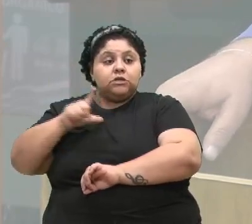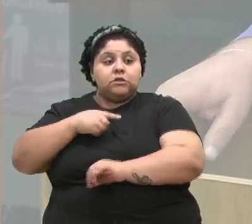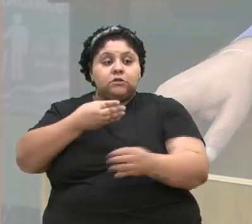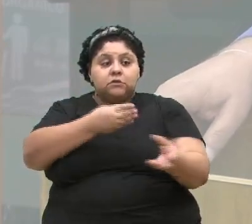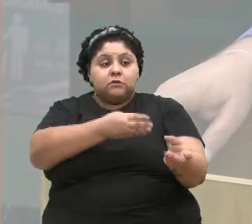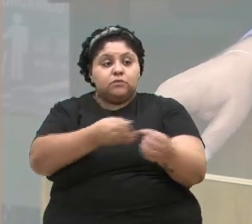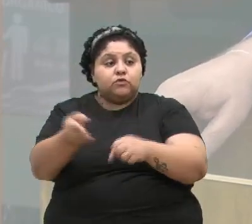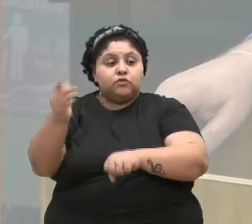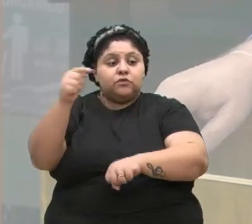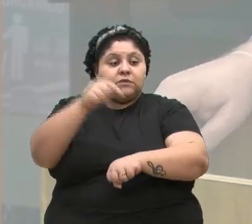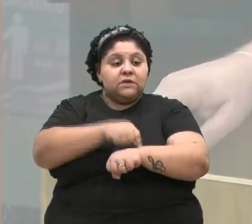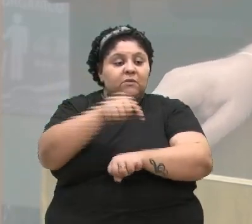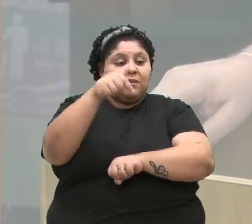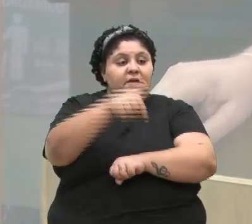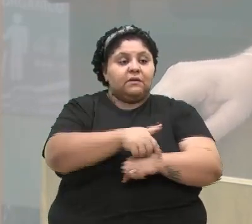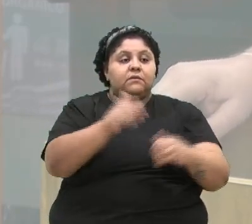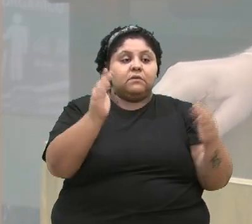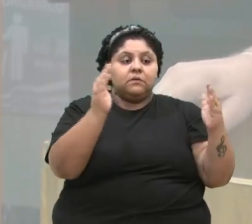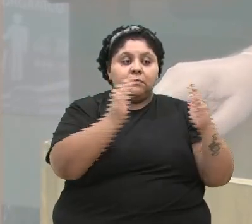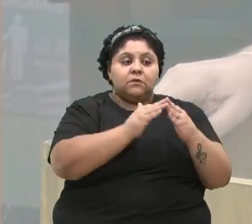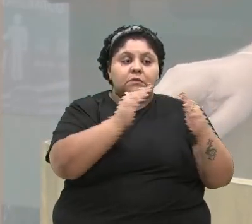na casa,